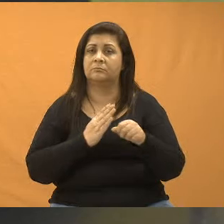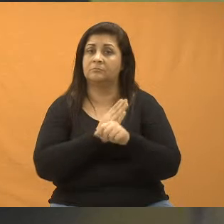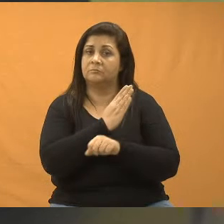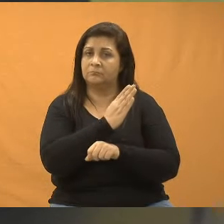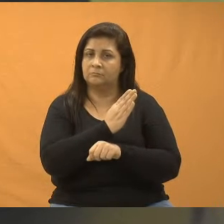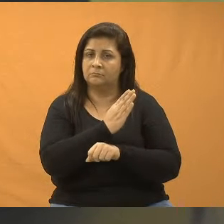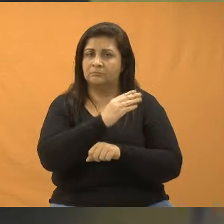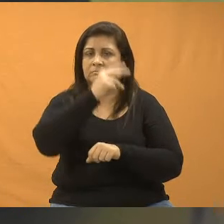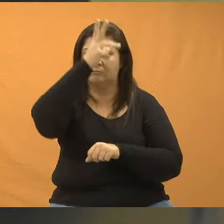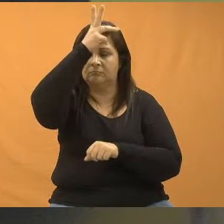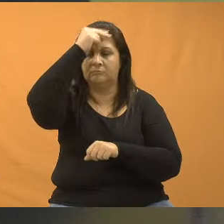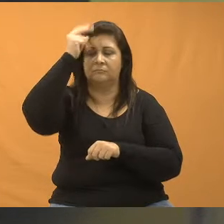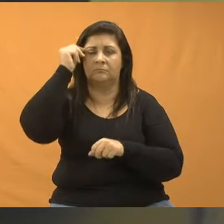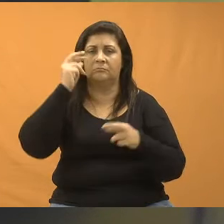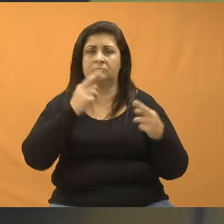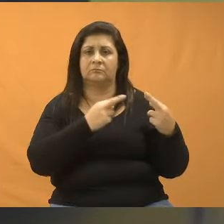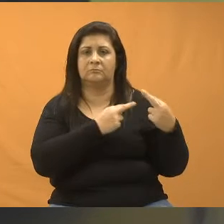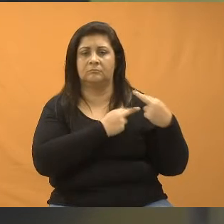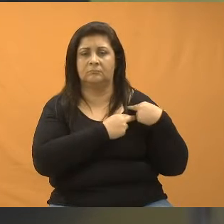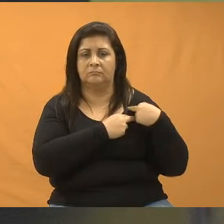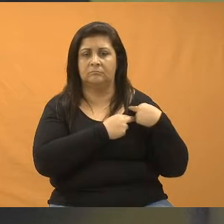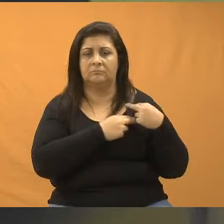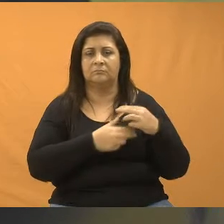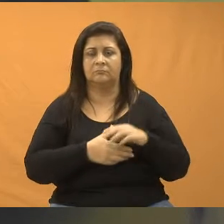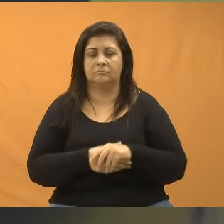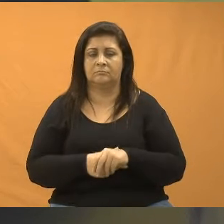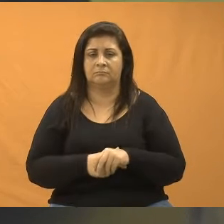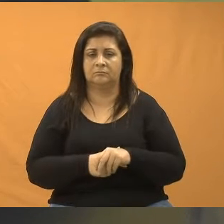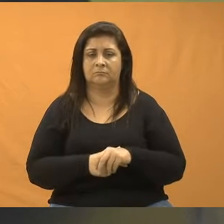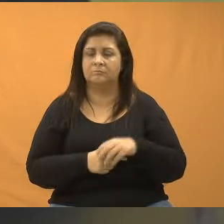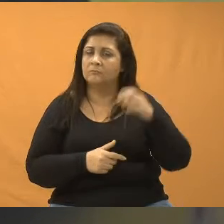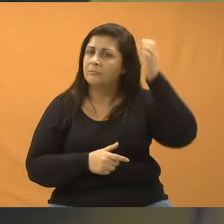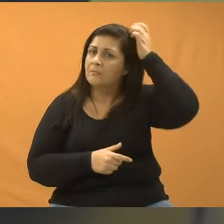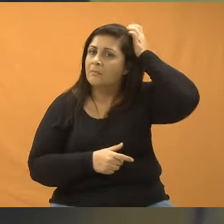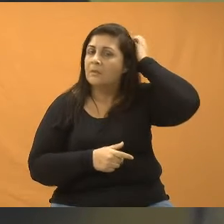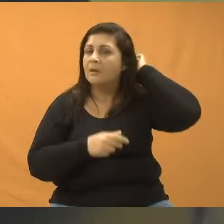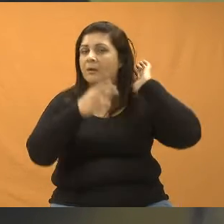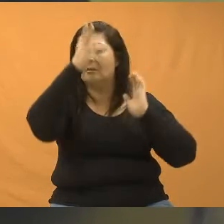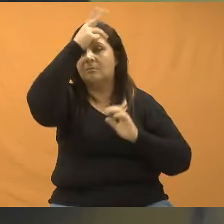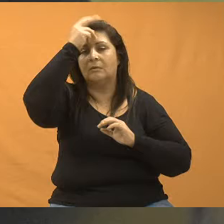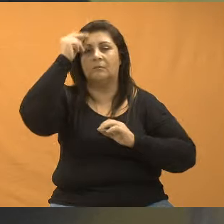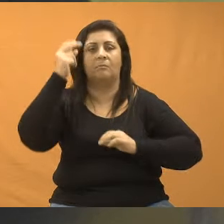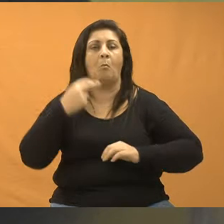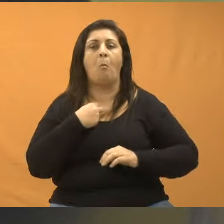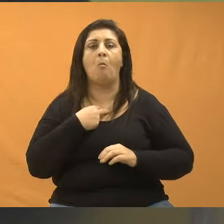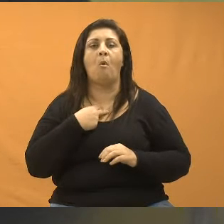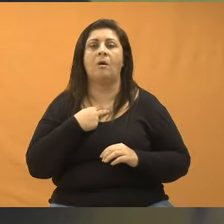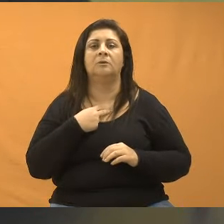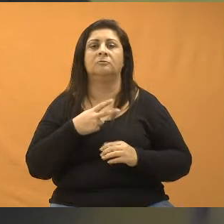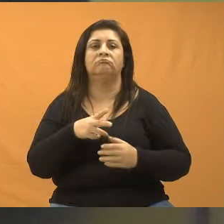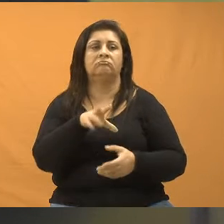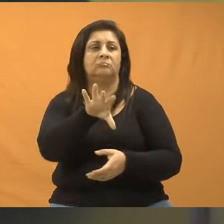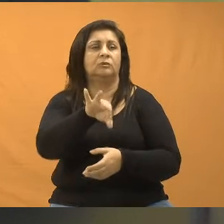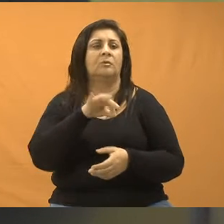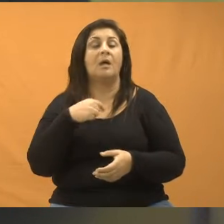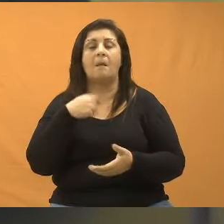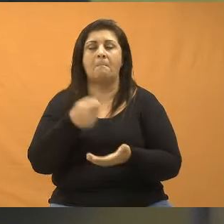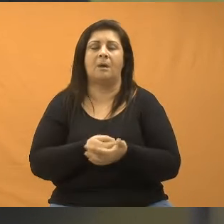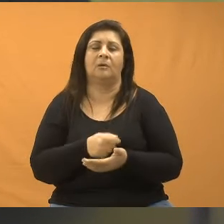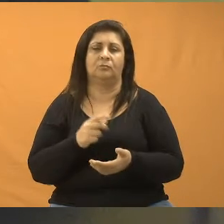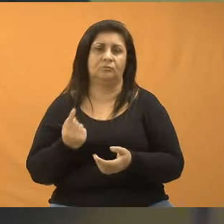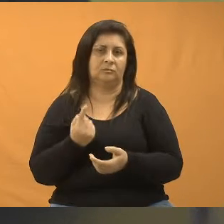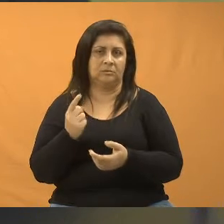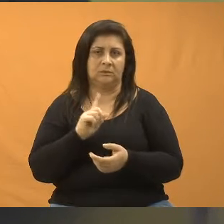Prefeitura seja responsável. A Prefeitura, por si só, não pode assegurar a Santa Casa que vai assumir